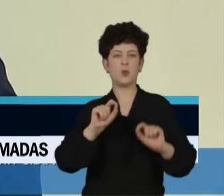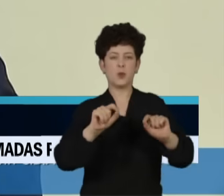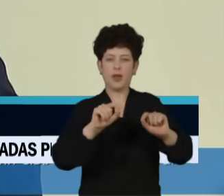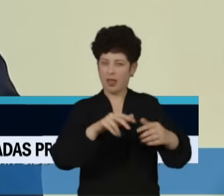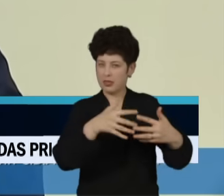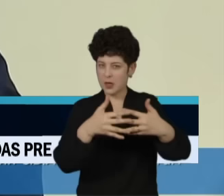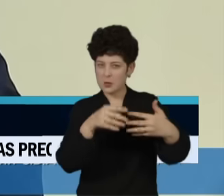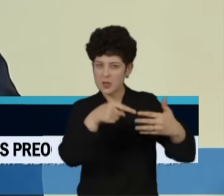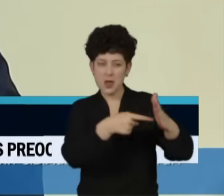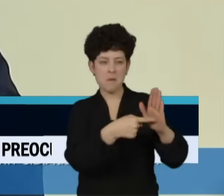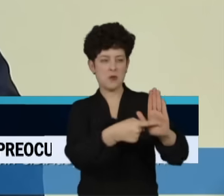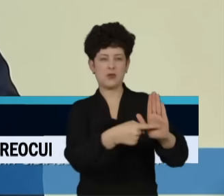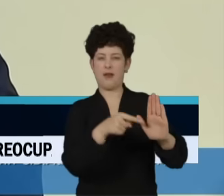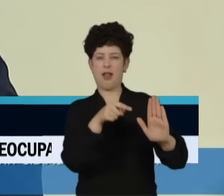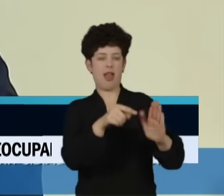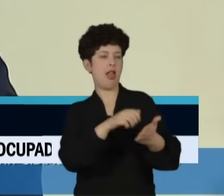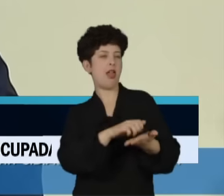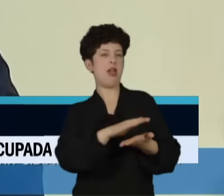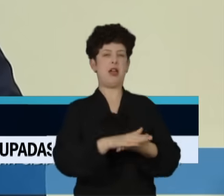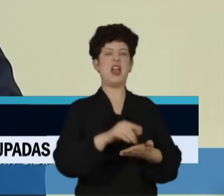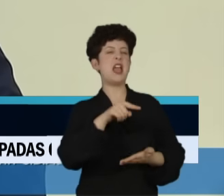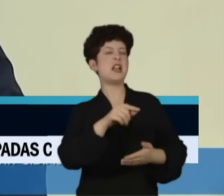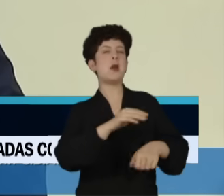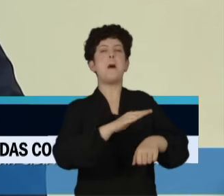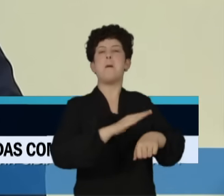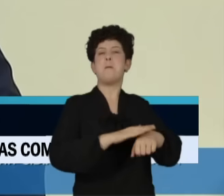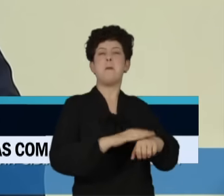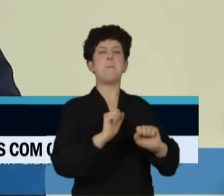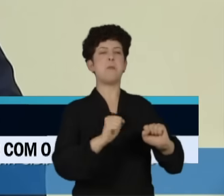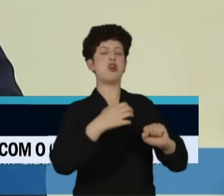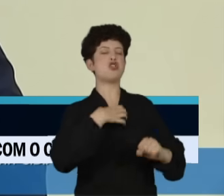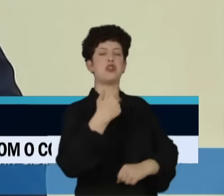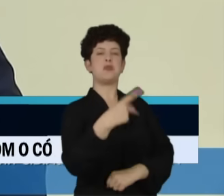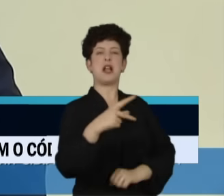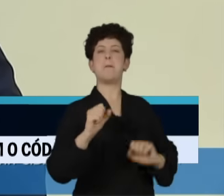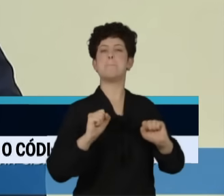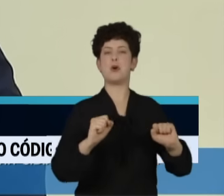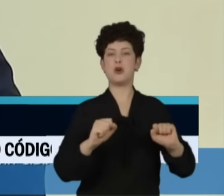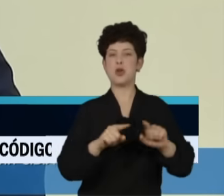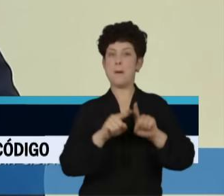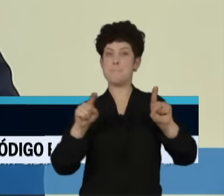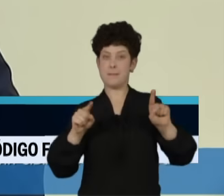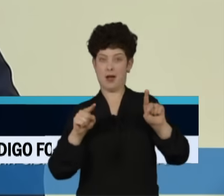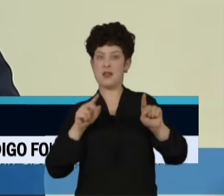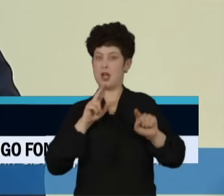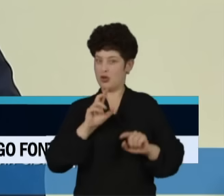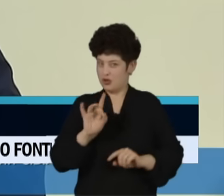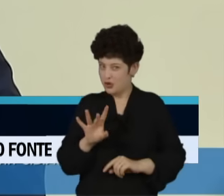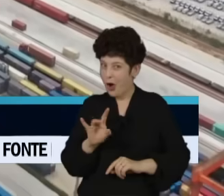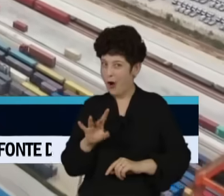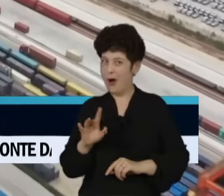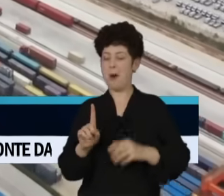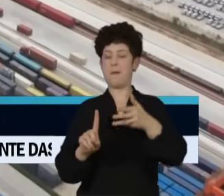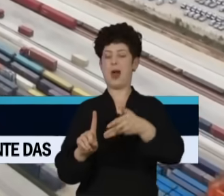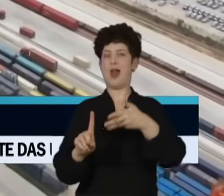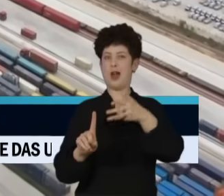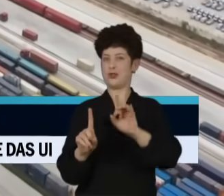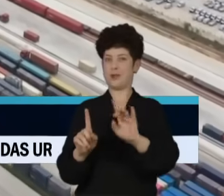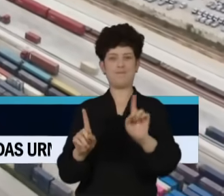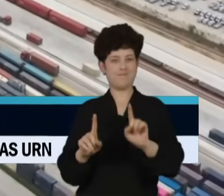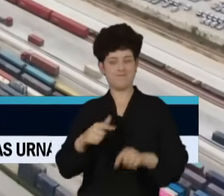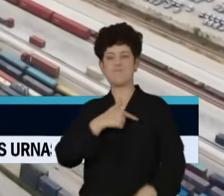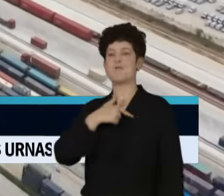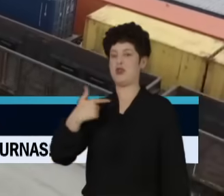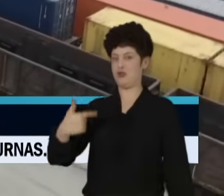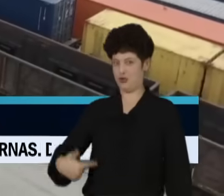demonstração de sua impuridade e de que podem fazer tudo ao seu jeito. Mas as reações não ficaram só na retórica. O governo